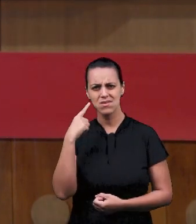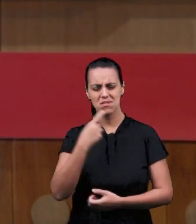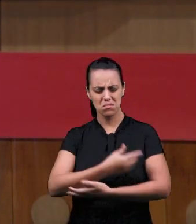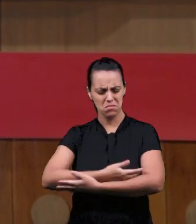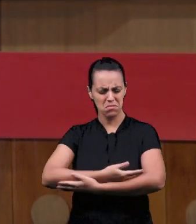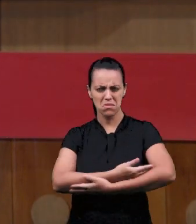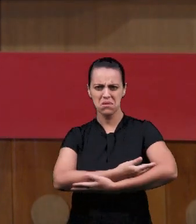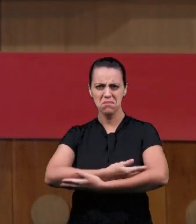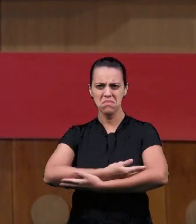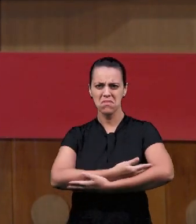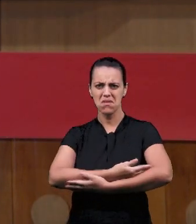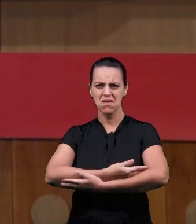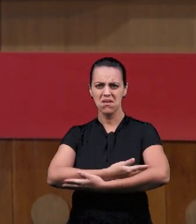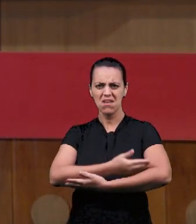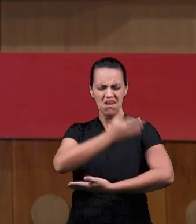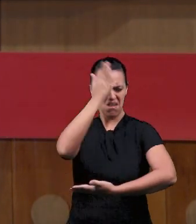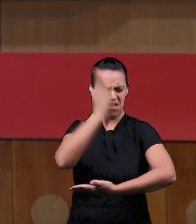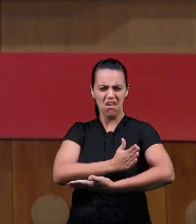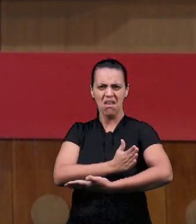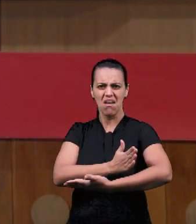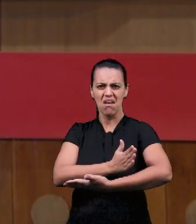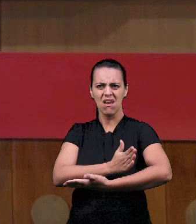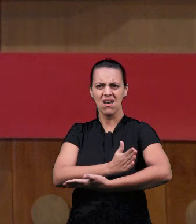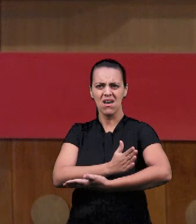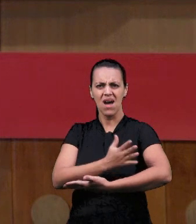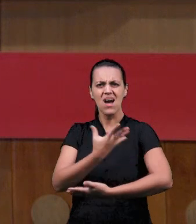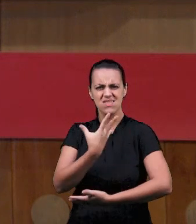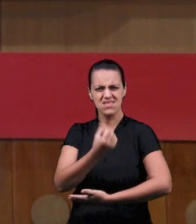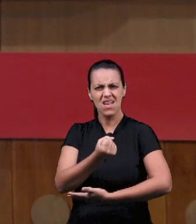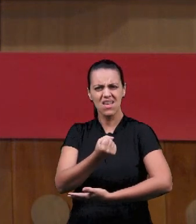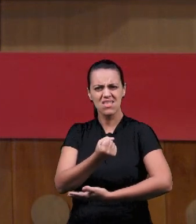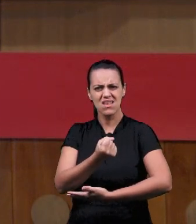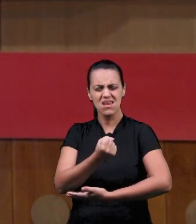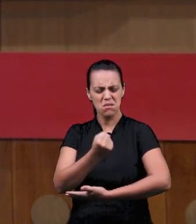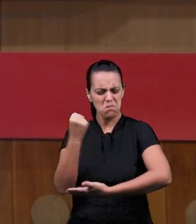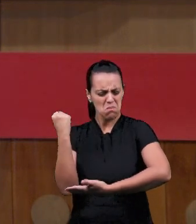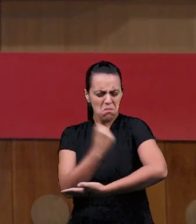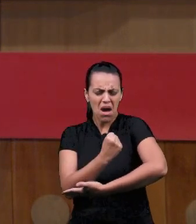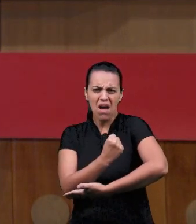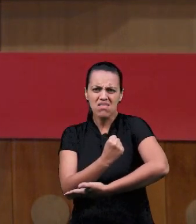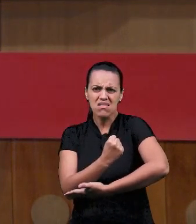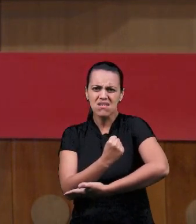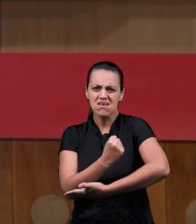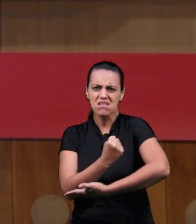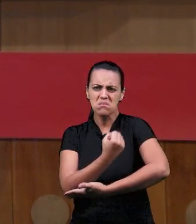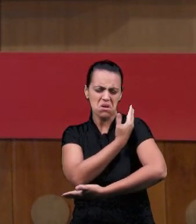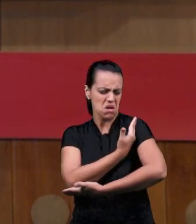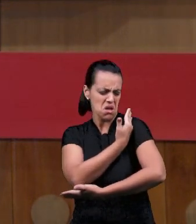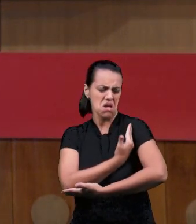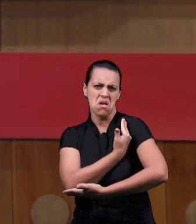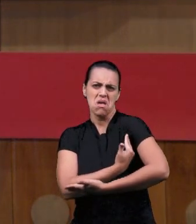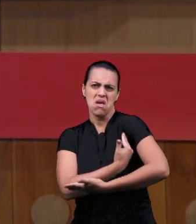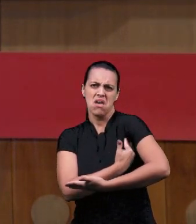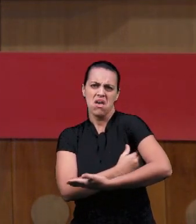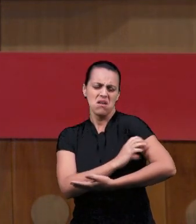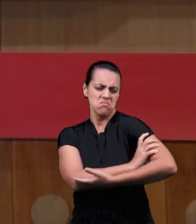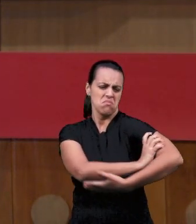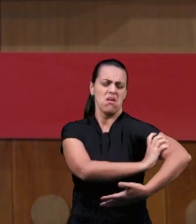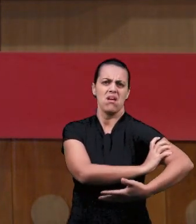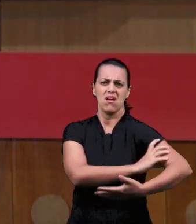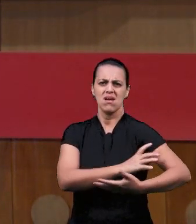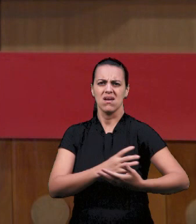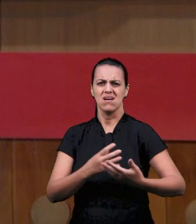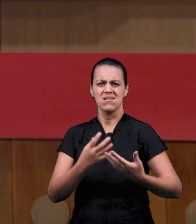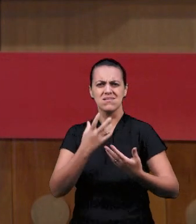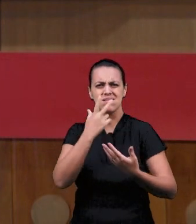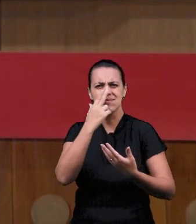Ela aceitou matar uma criança para pegar ali as pernas, o tronco, ou sei que parte do corpo e levar. Que loucura,